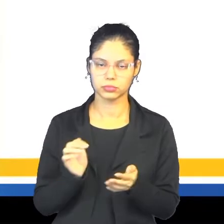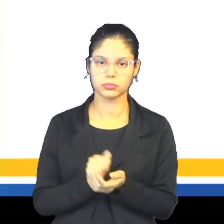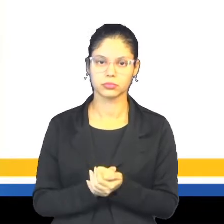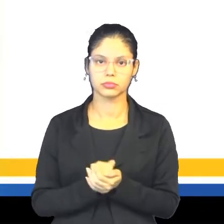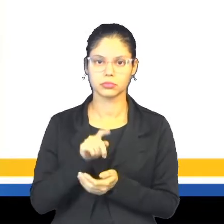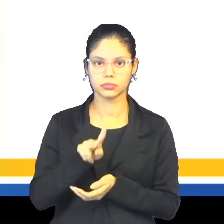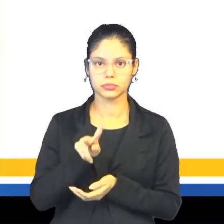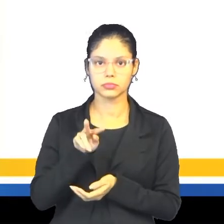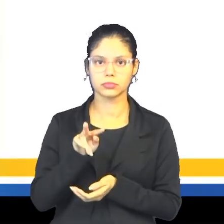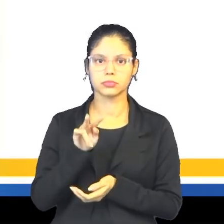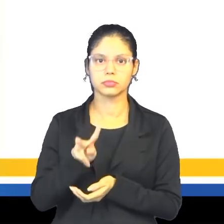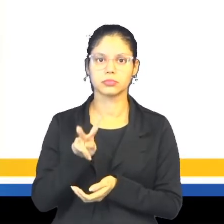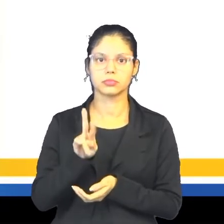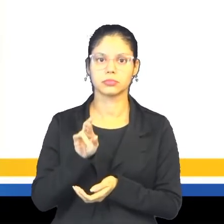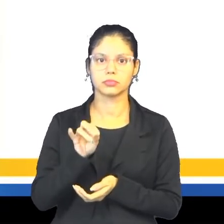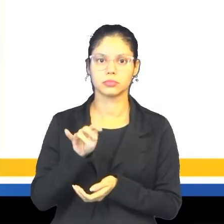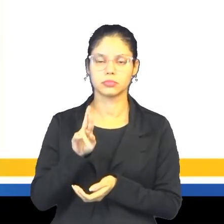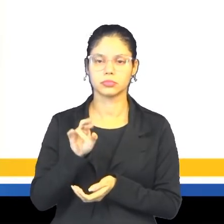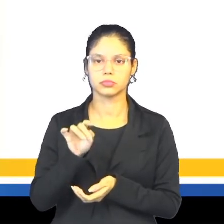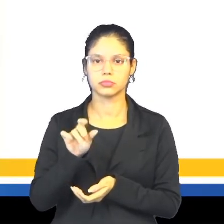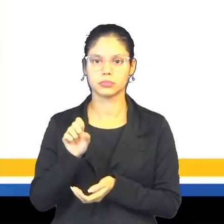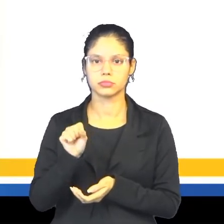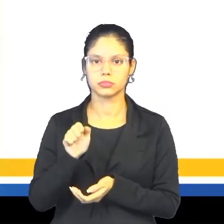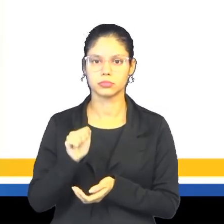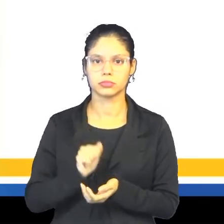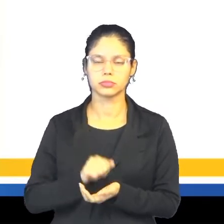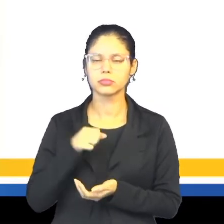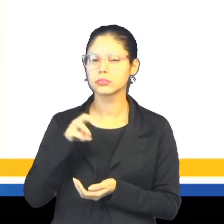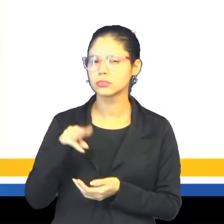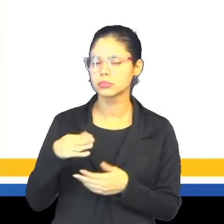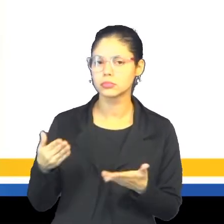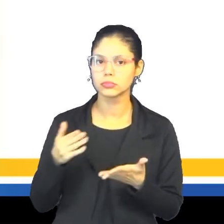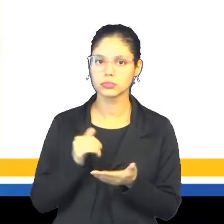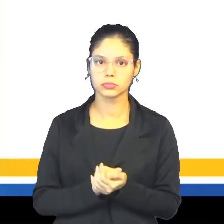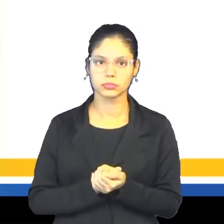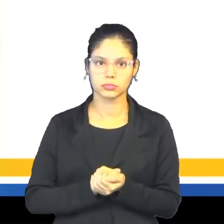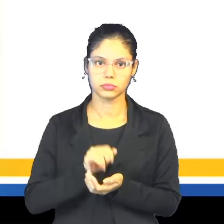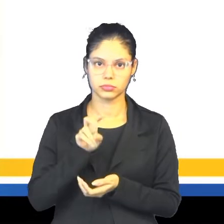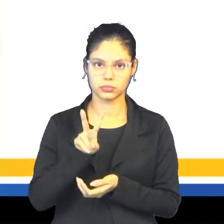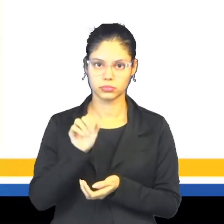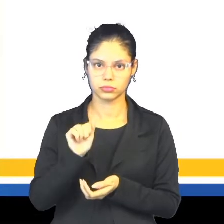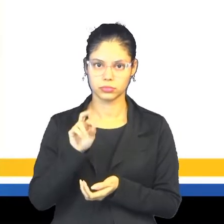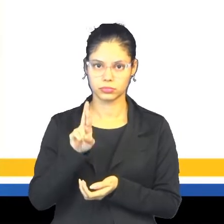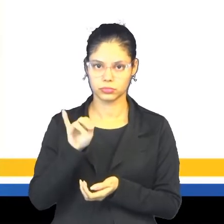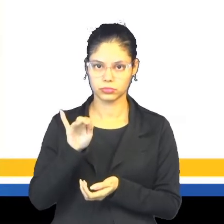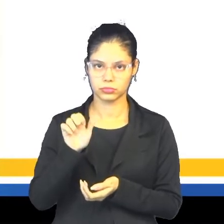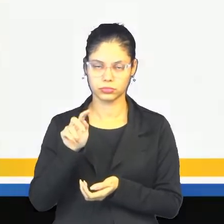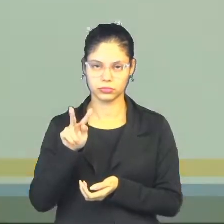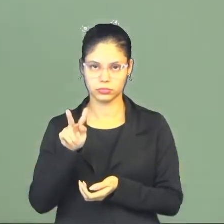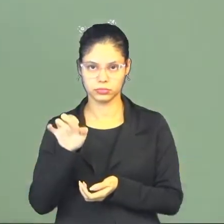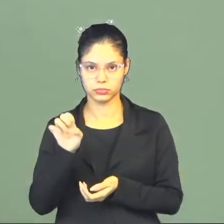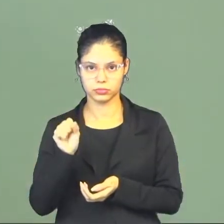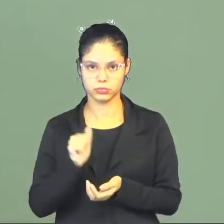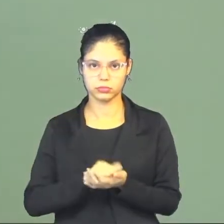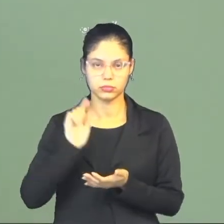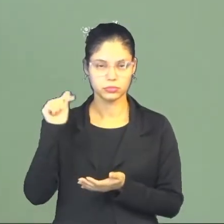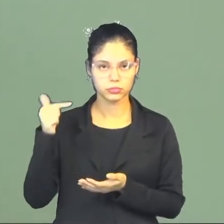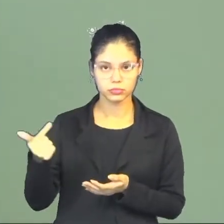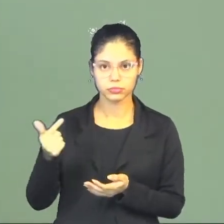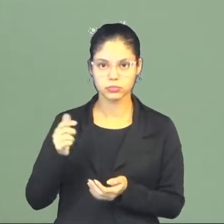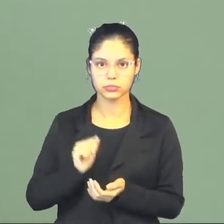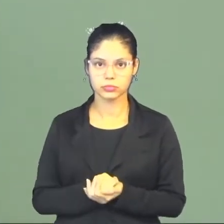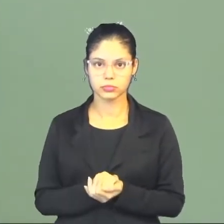variáveis, né? Ou seja, pessoal, quem são as classes variáveis, né, da língua espanhola? São aquelas classes que